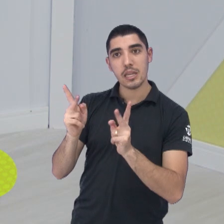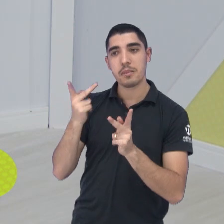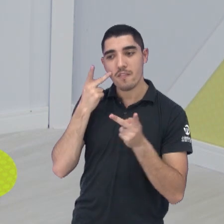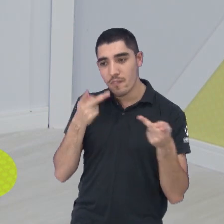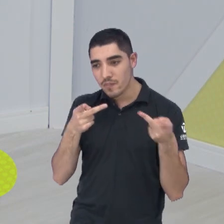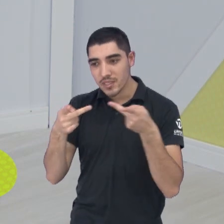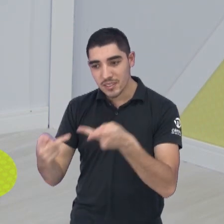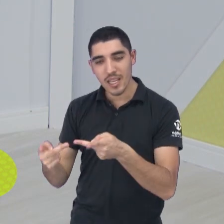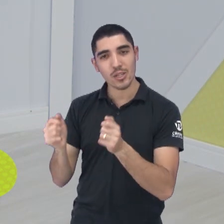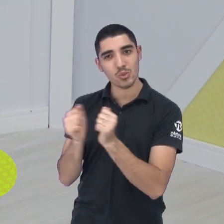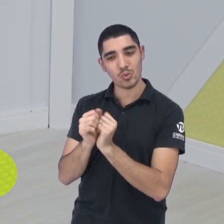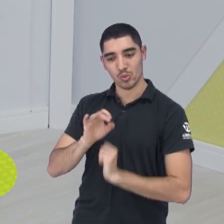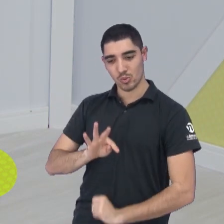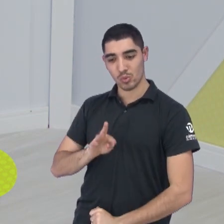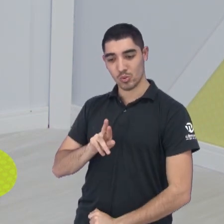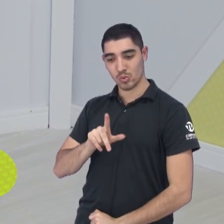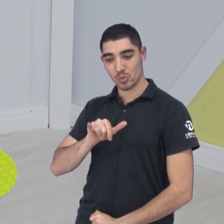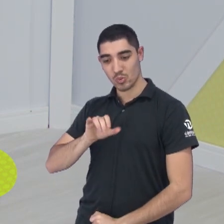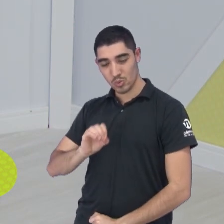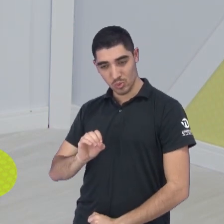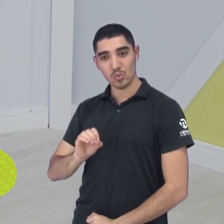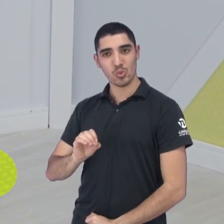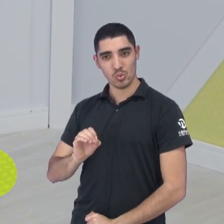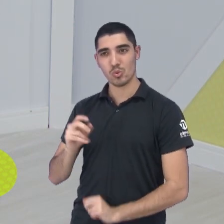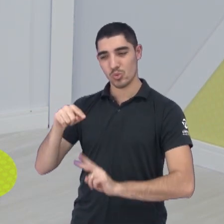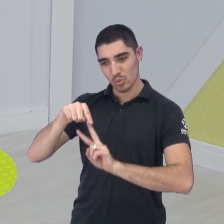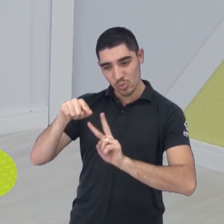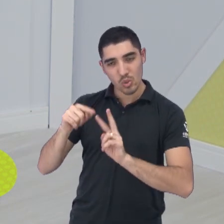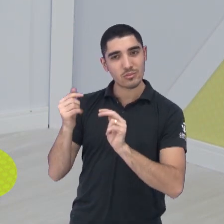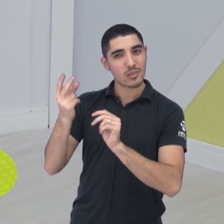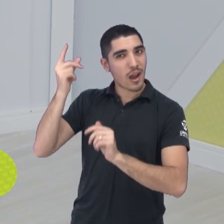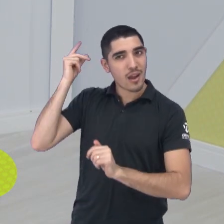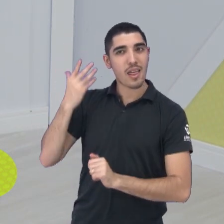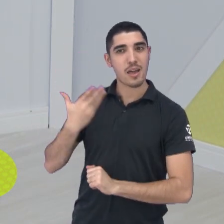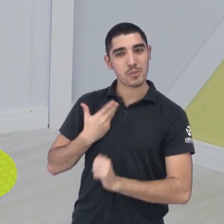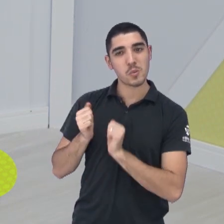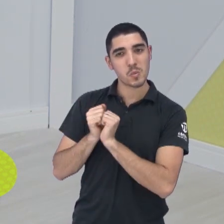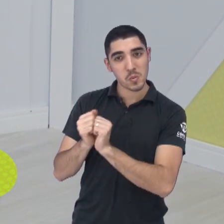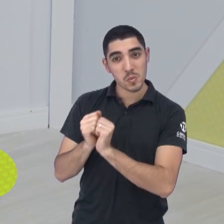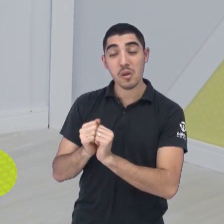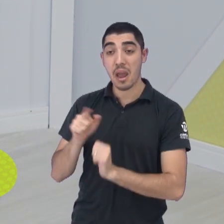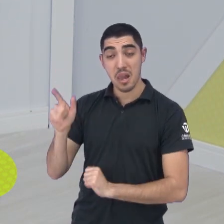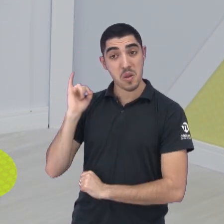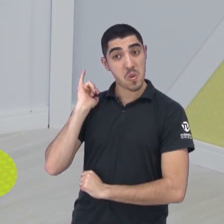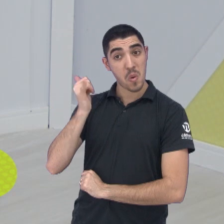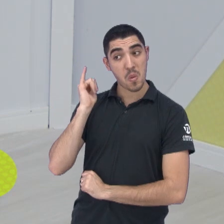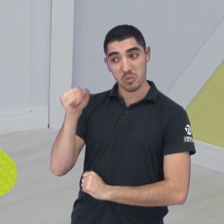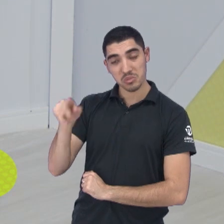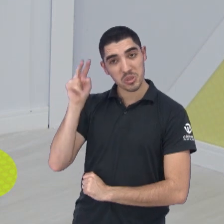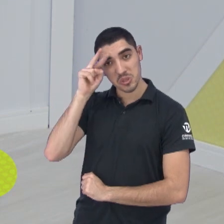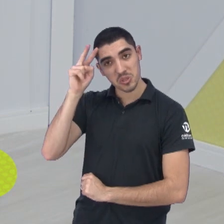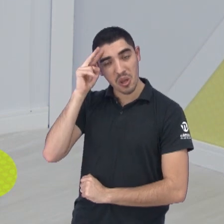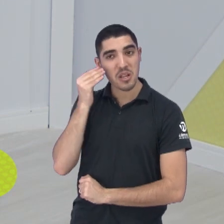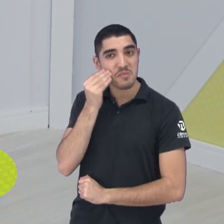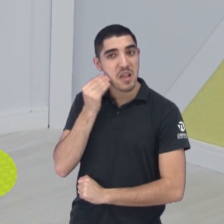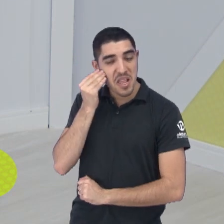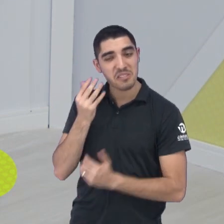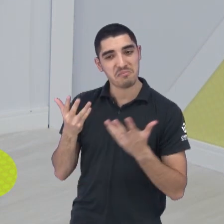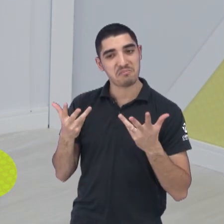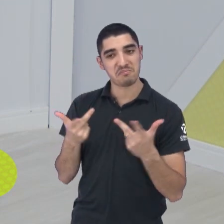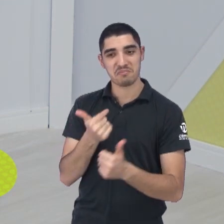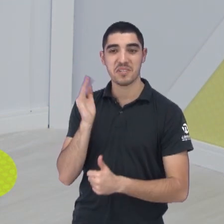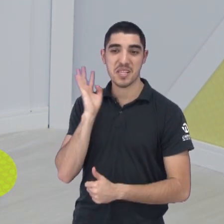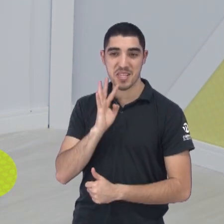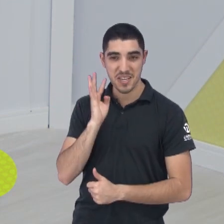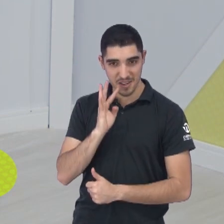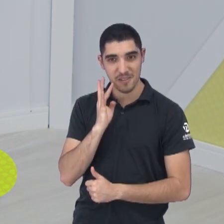e tal, veio que adotou no bom sentido o Túlio, muito bacana. E o Túlio contou essa história muito divertida aí entre ele